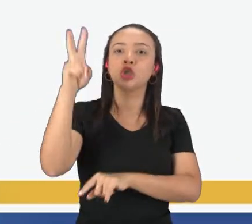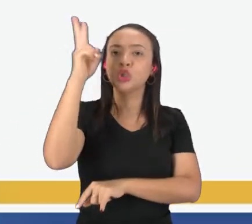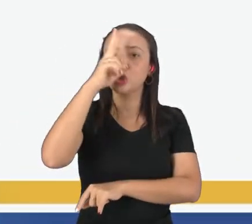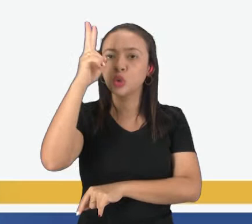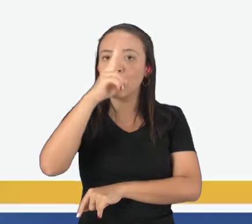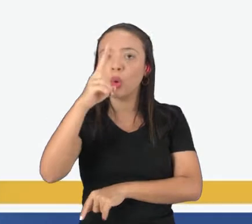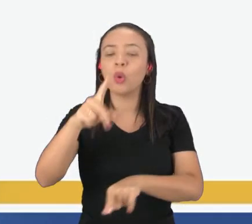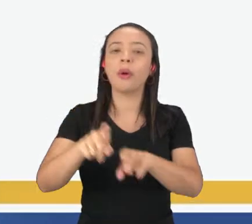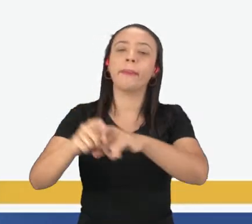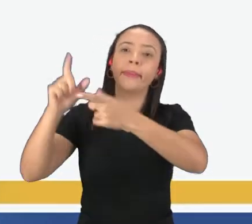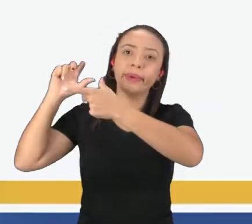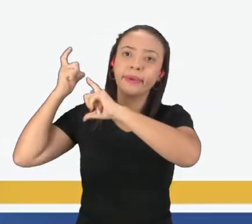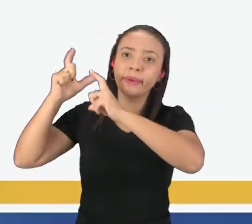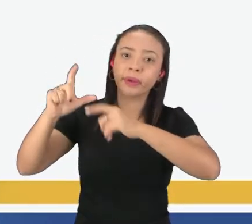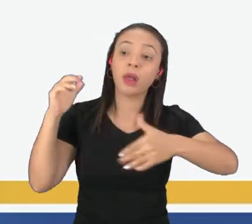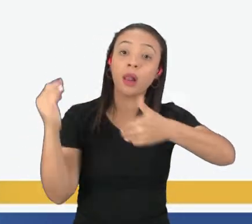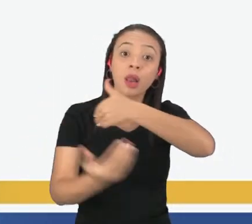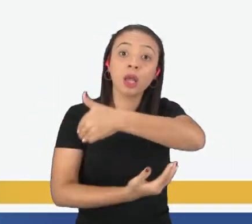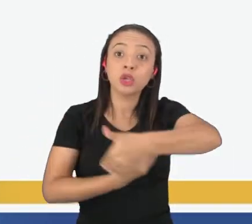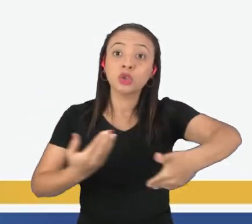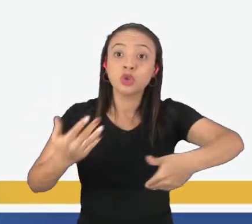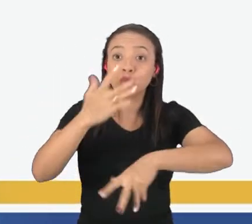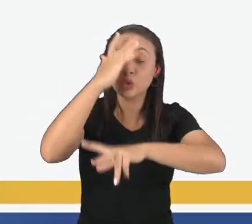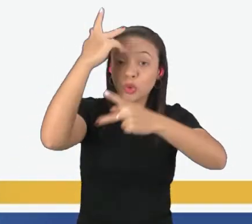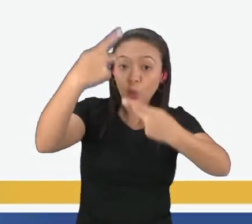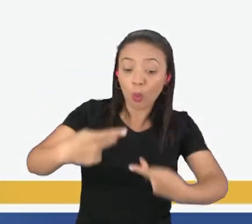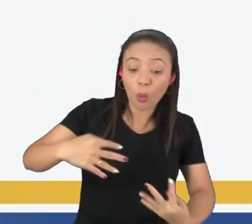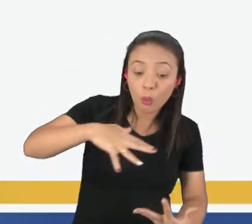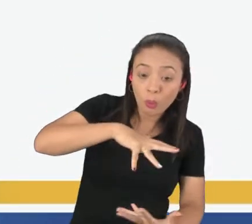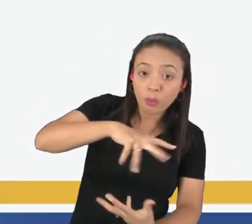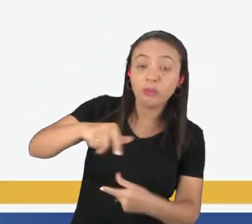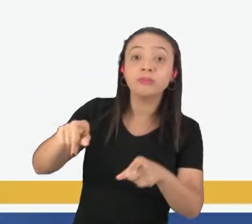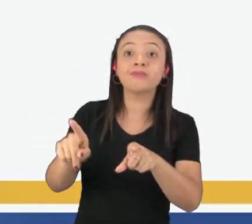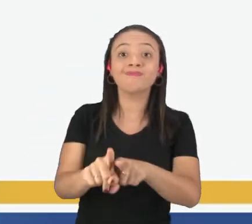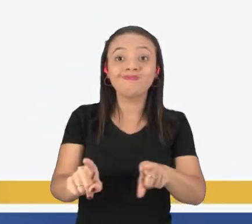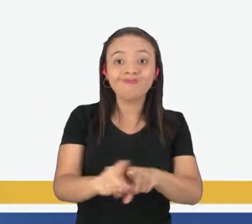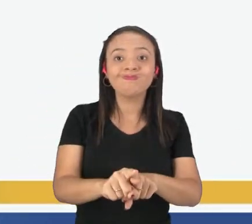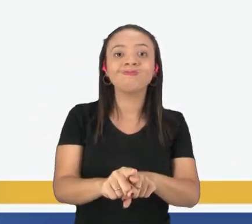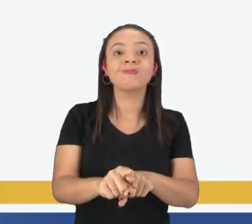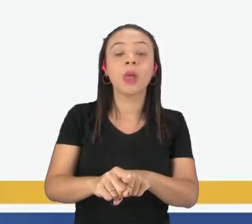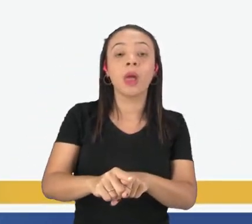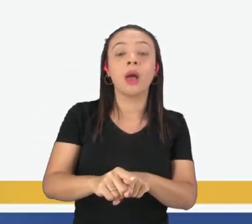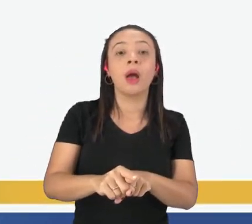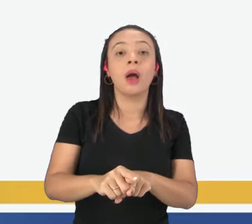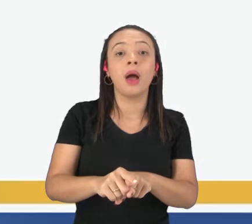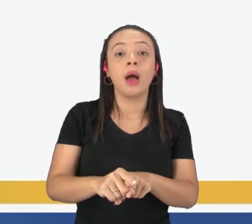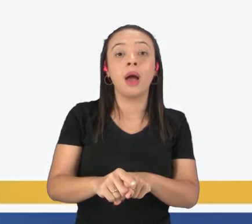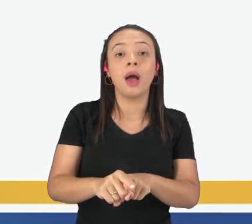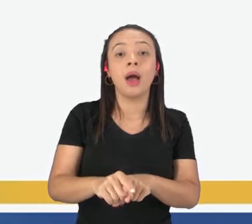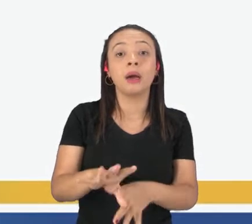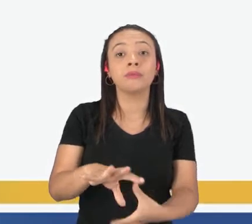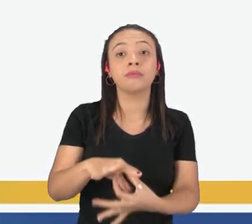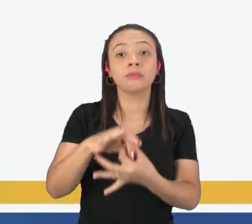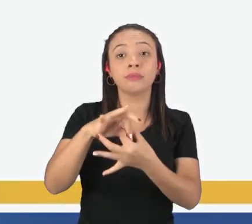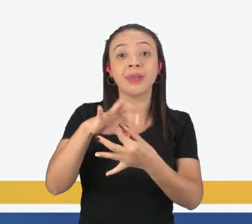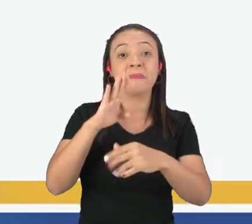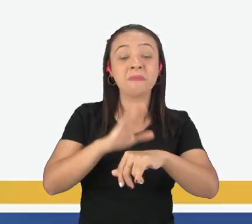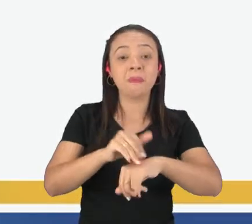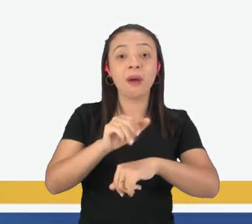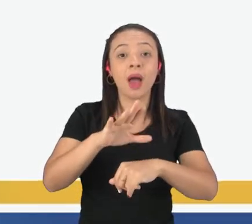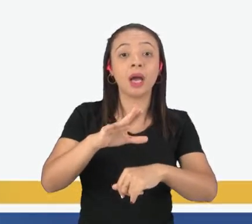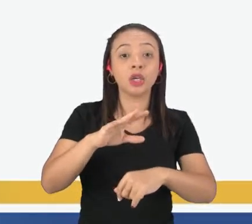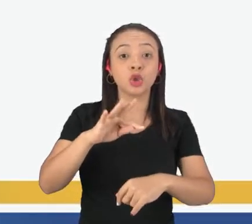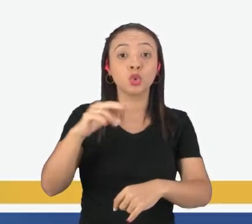tradições relacionam-se à humanidade e à espiritualidade. O transcendente é algo para além do mundo físico.